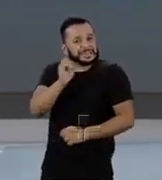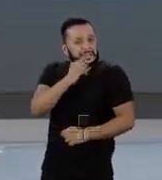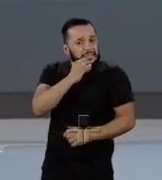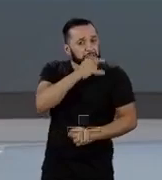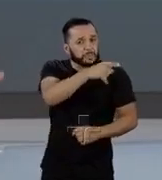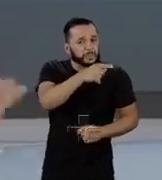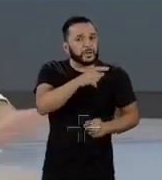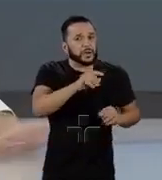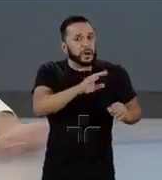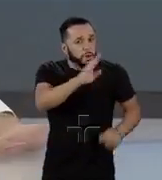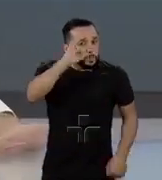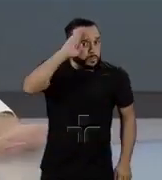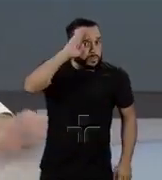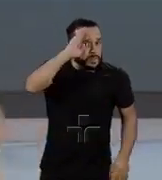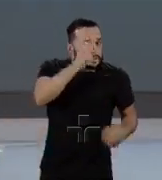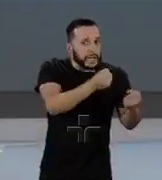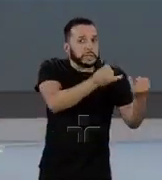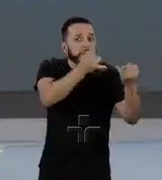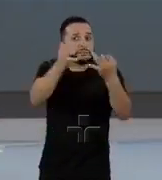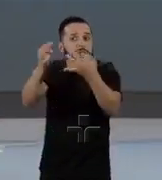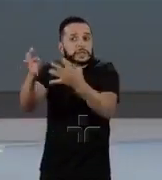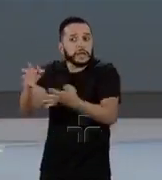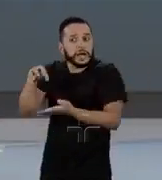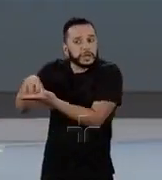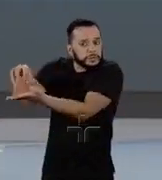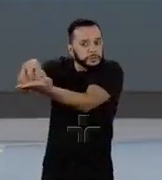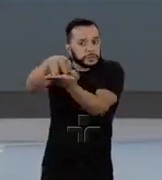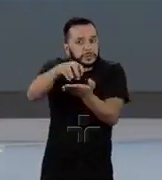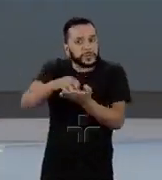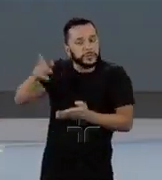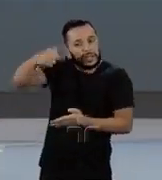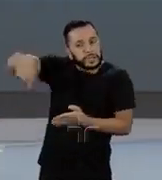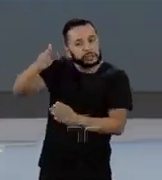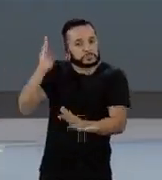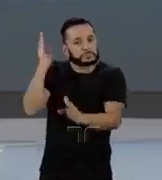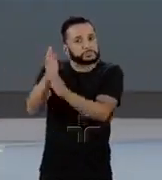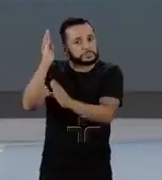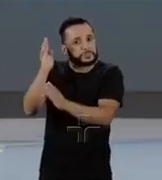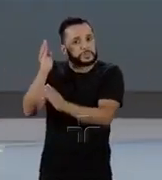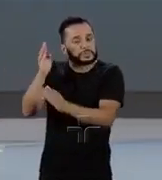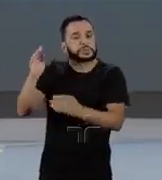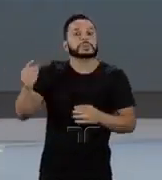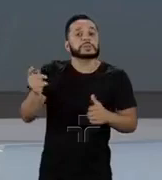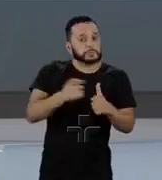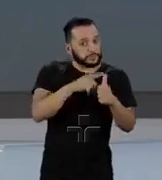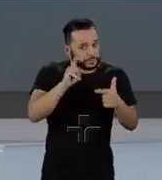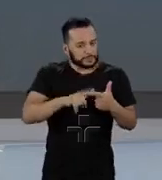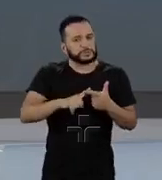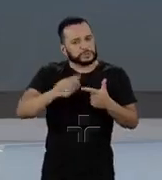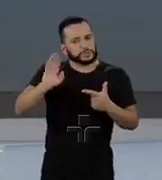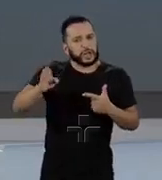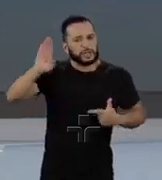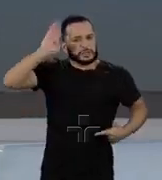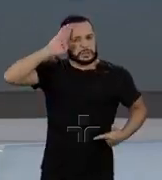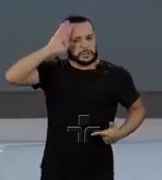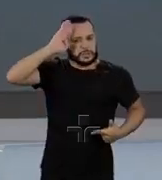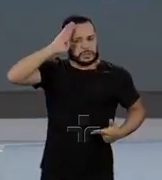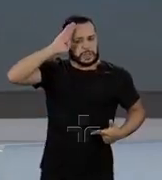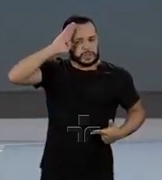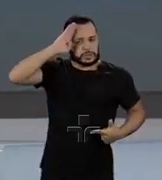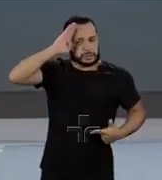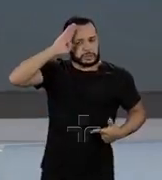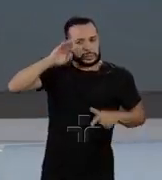para aqueles que a intervenção visa cuidar. 2, é um risco de desmoralização do Exército. Então, se eles têm plano, eu espero que eles